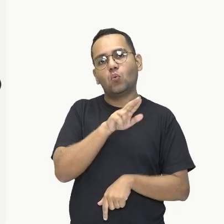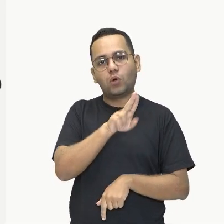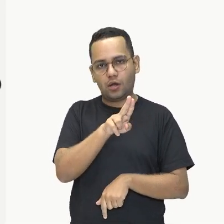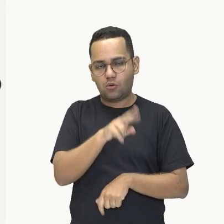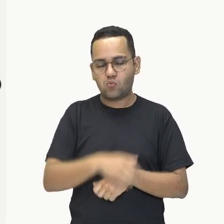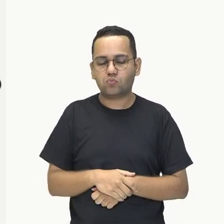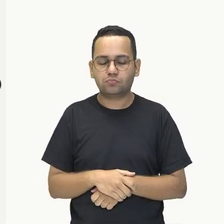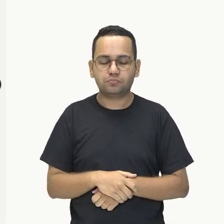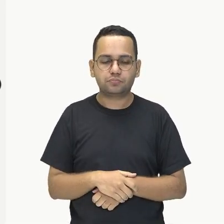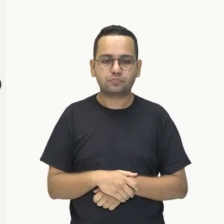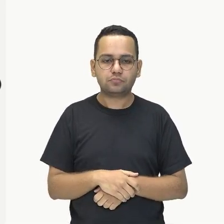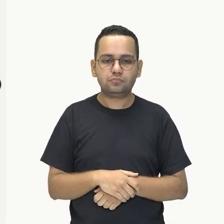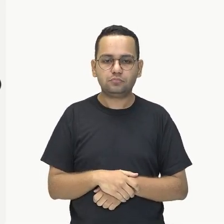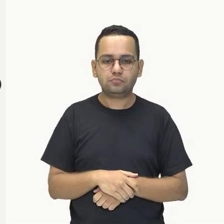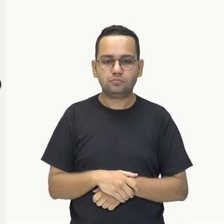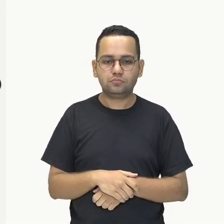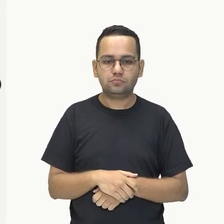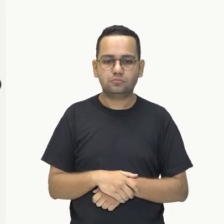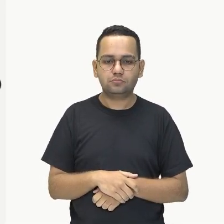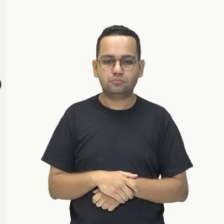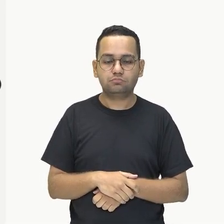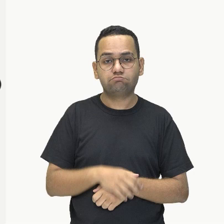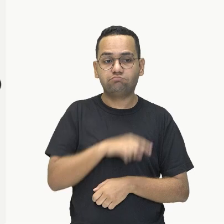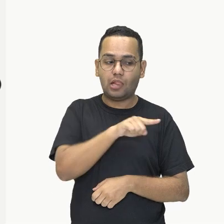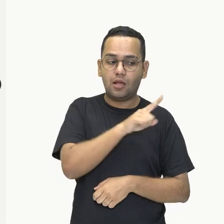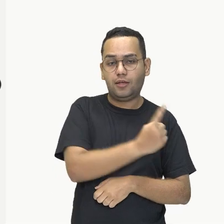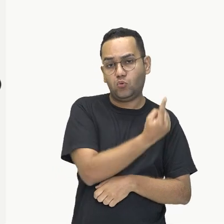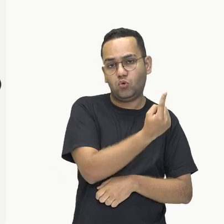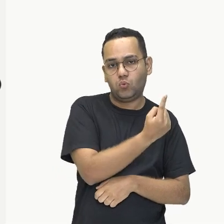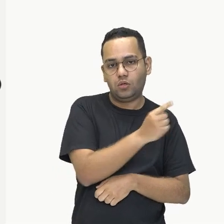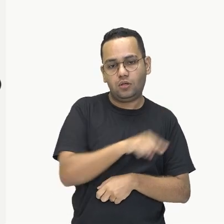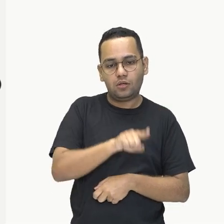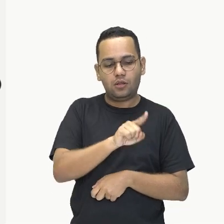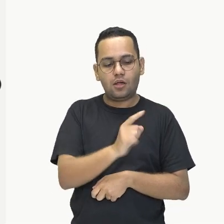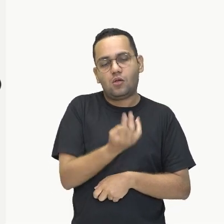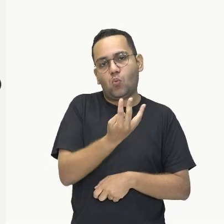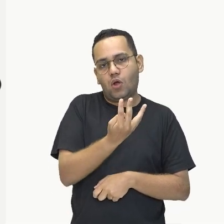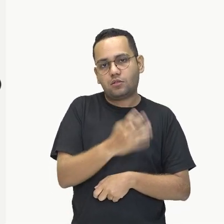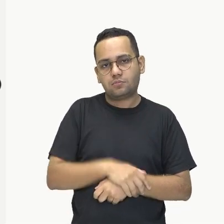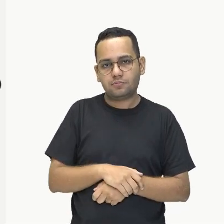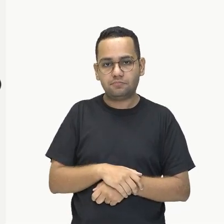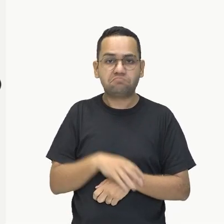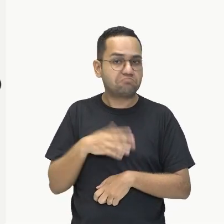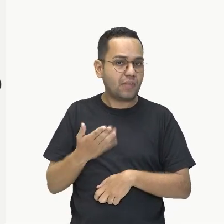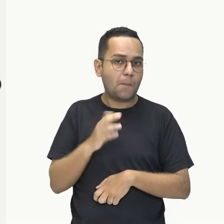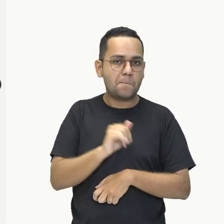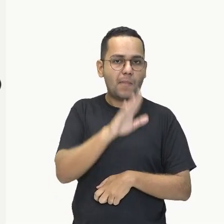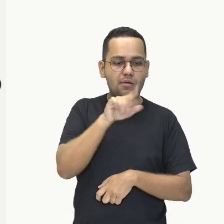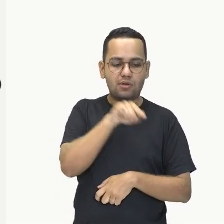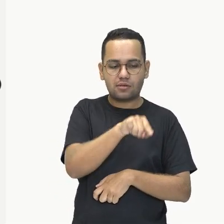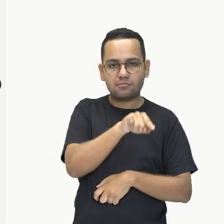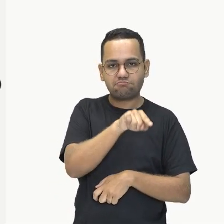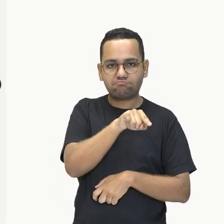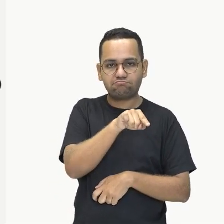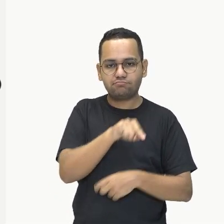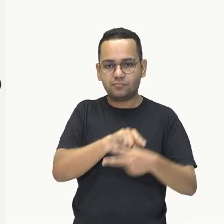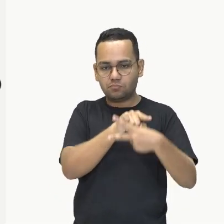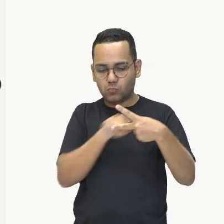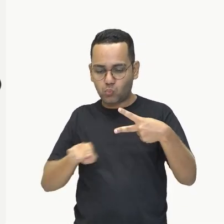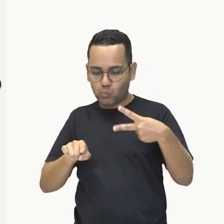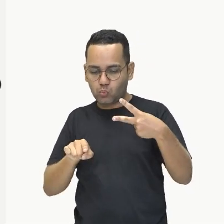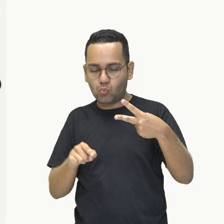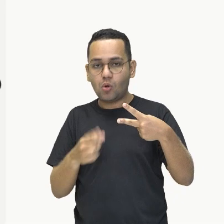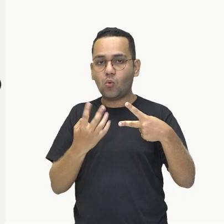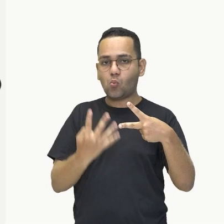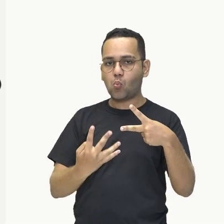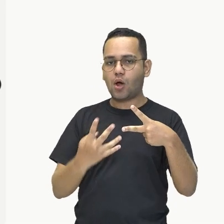maior expoente. Aqui, quando não aparece, é 1. Então, meu maior expoente aqui é o 4.